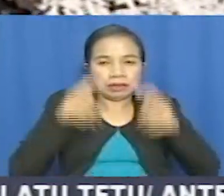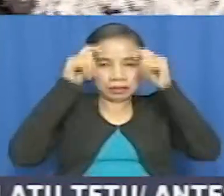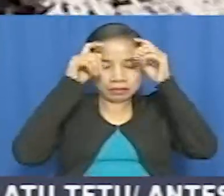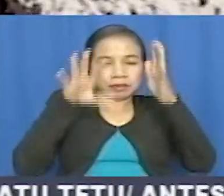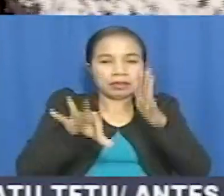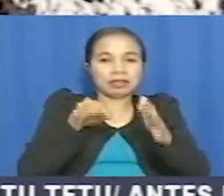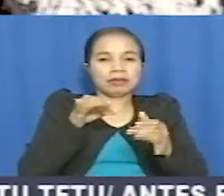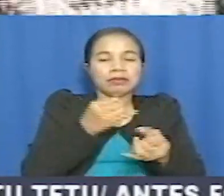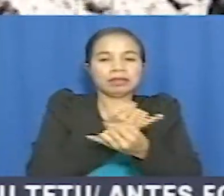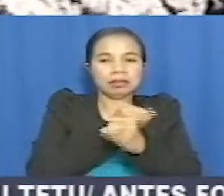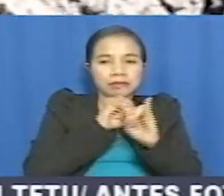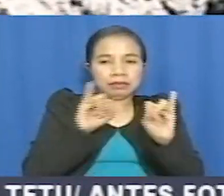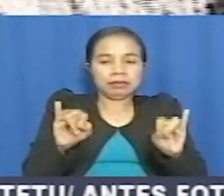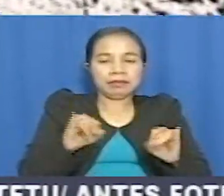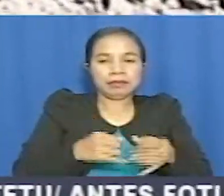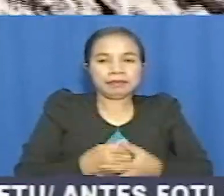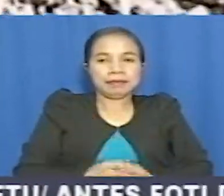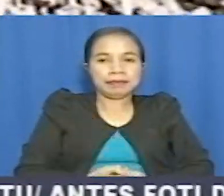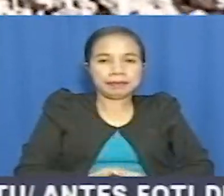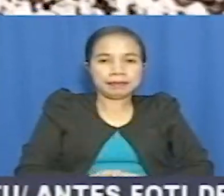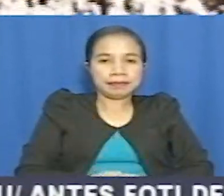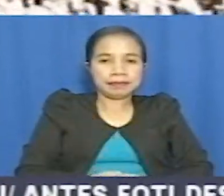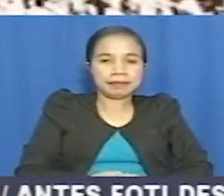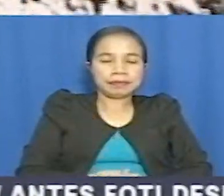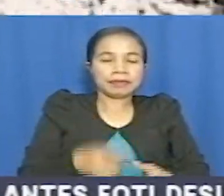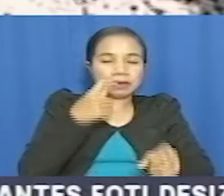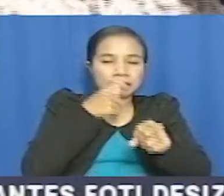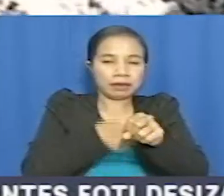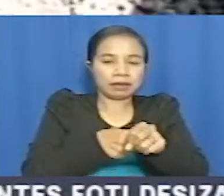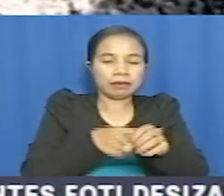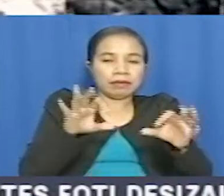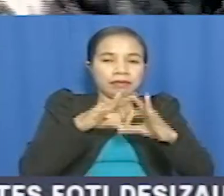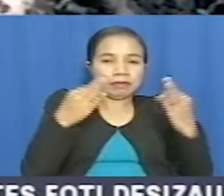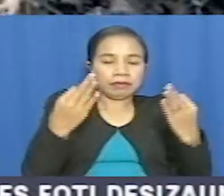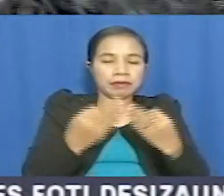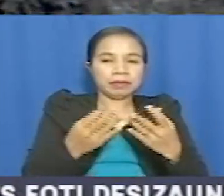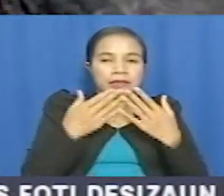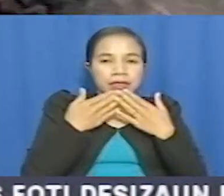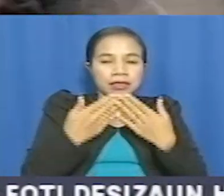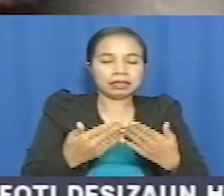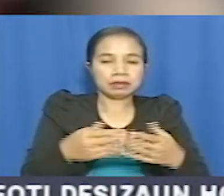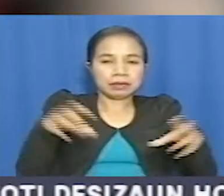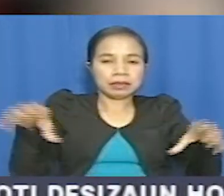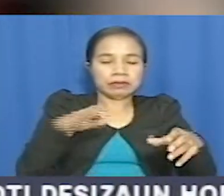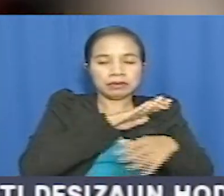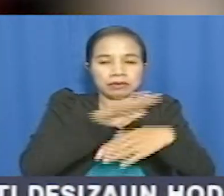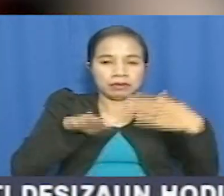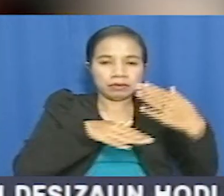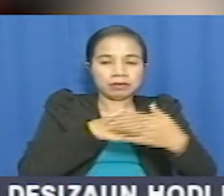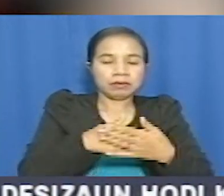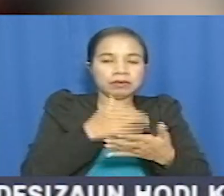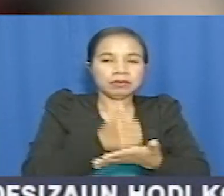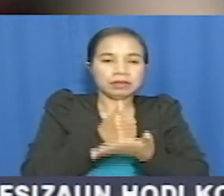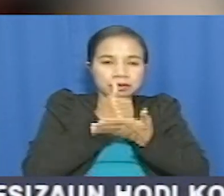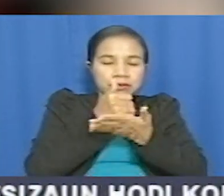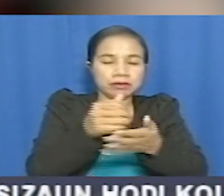Kusmai Retanduni, Ukon Orrasigan. E rebibang ne? Família mos agradece o esforço parte rotunian. O de